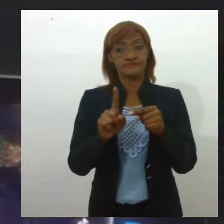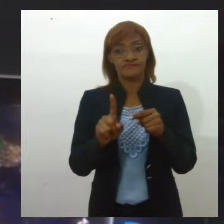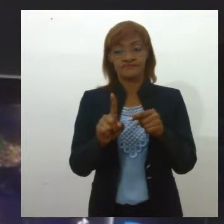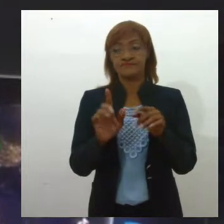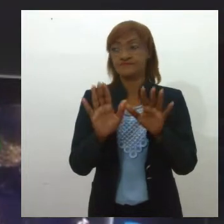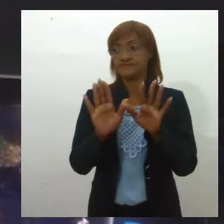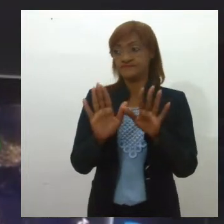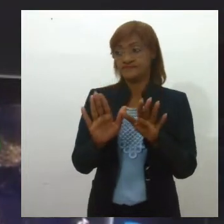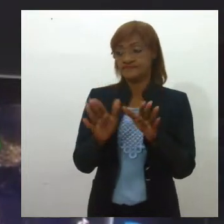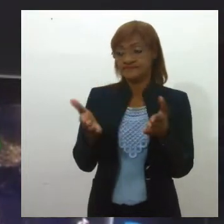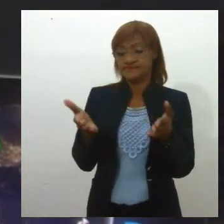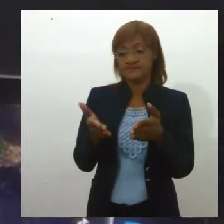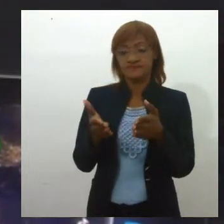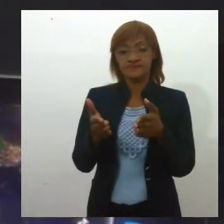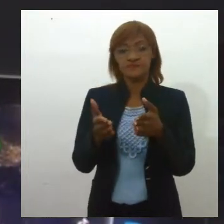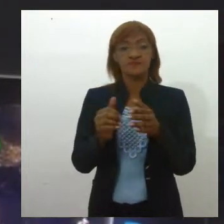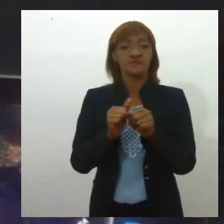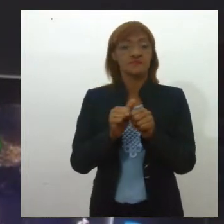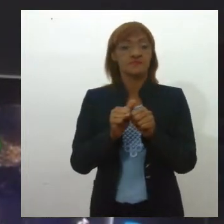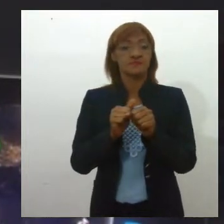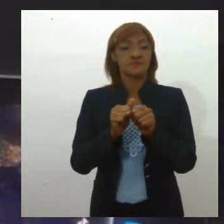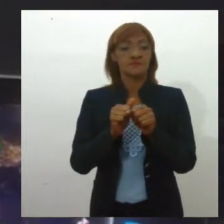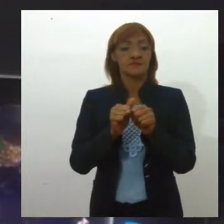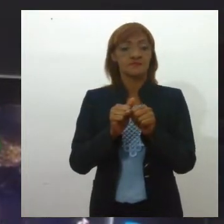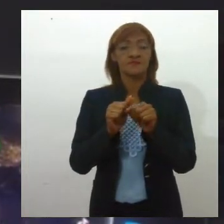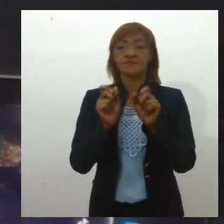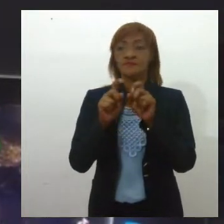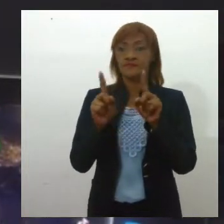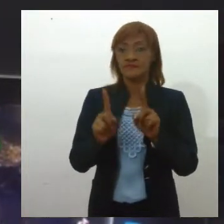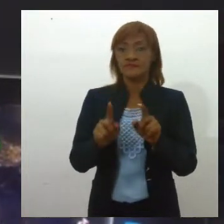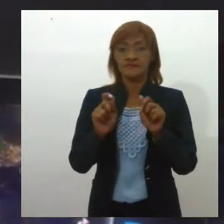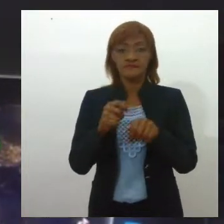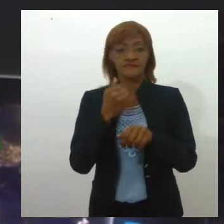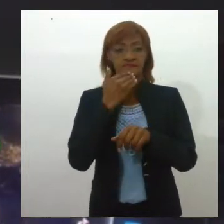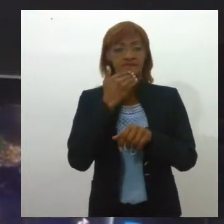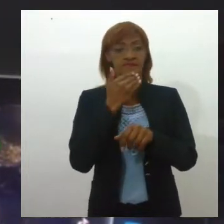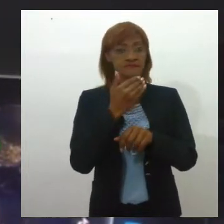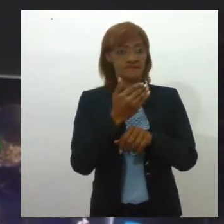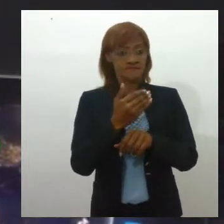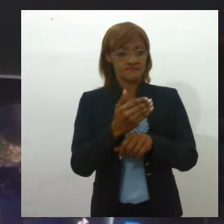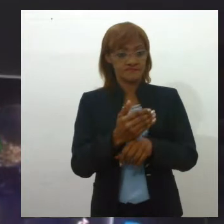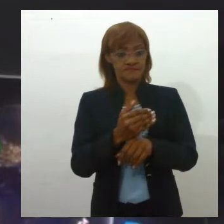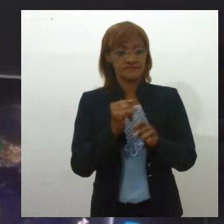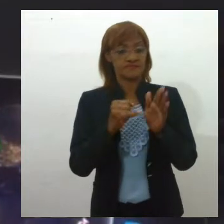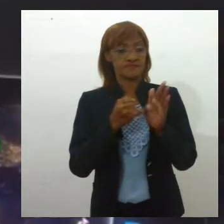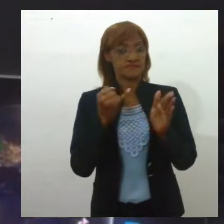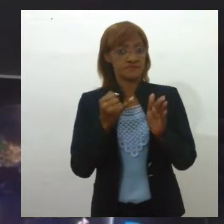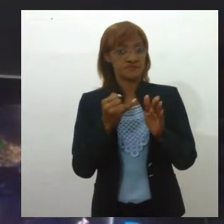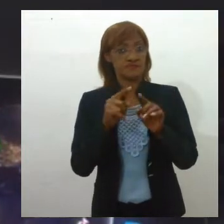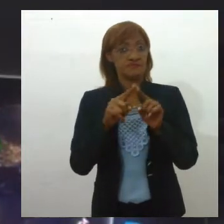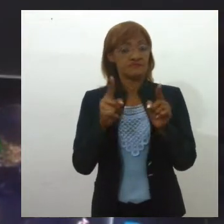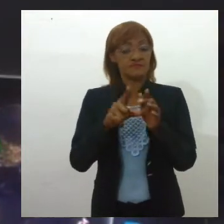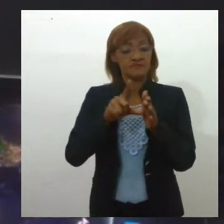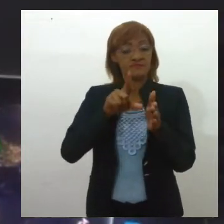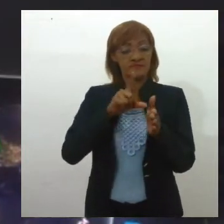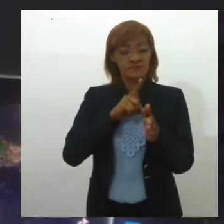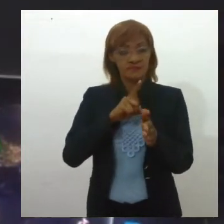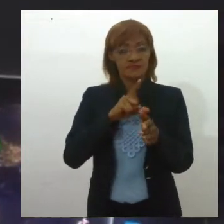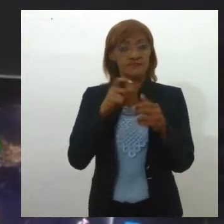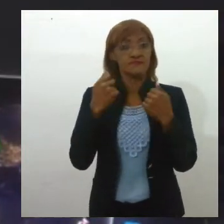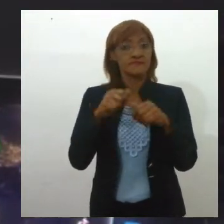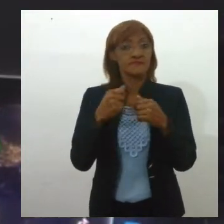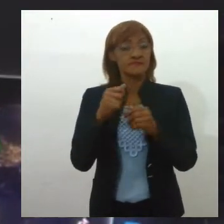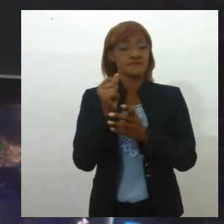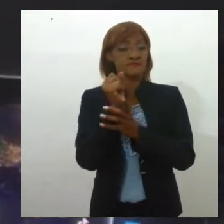momento, o empregado ele pode solicitar a rescisão indireta. Claro que tem que ter uma base para poder solicitar essa